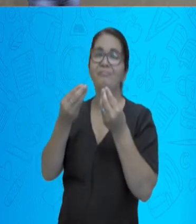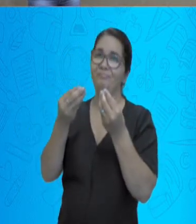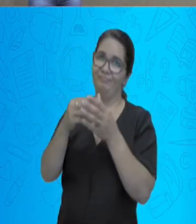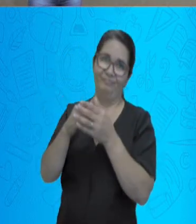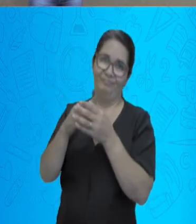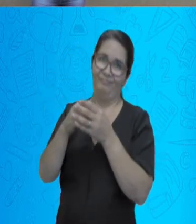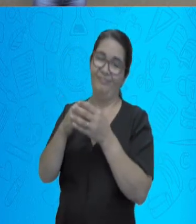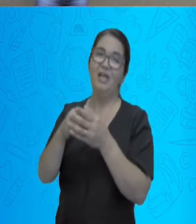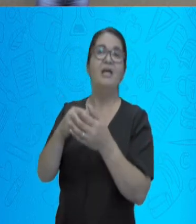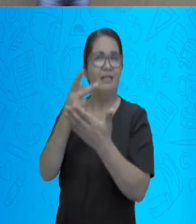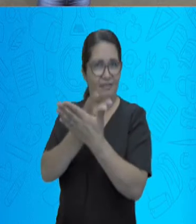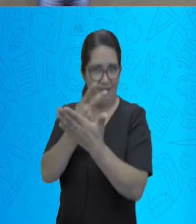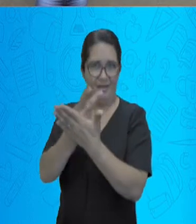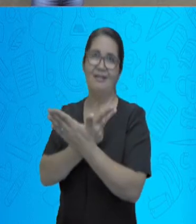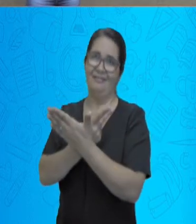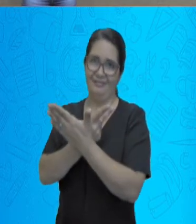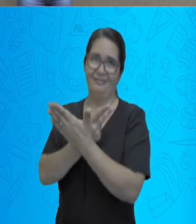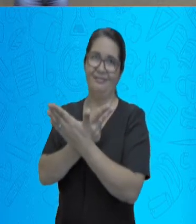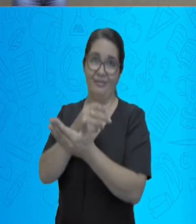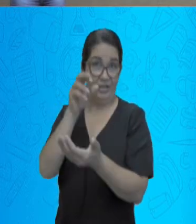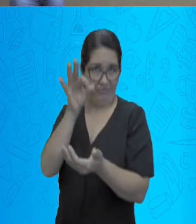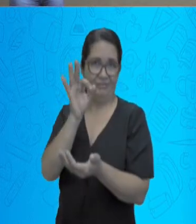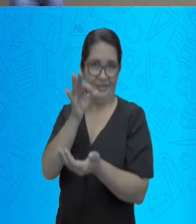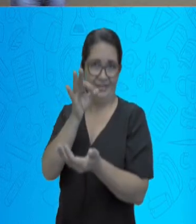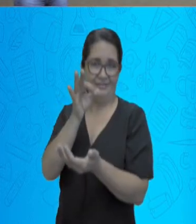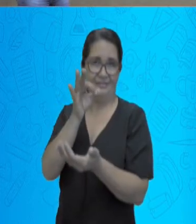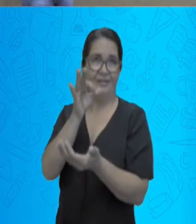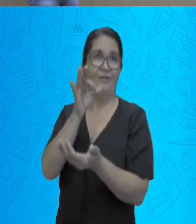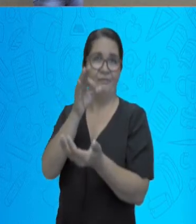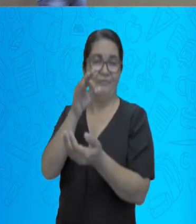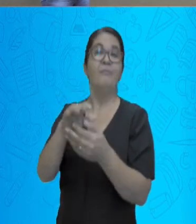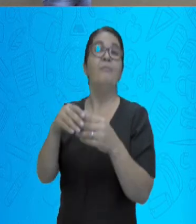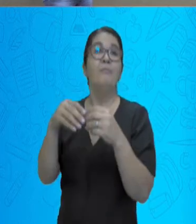Então não está escrito correto. Teria que ser o M.